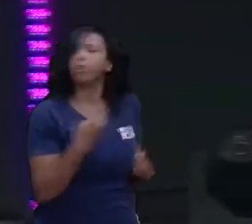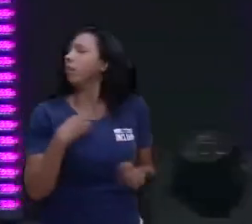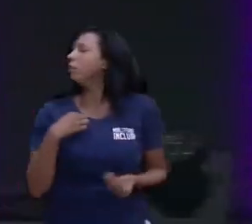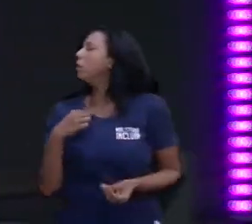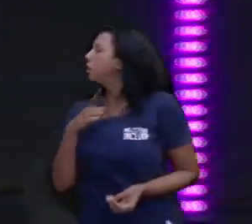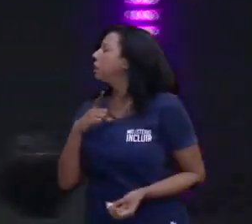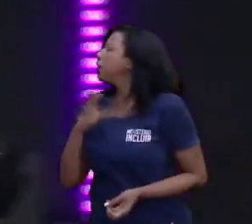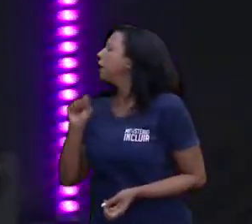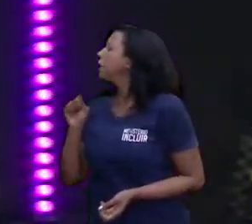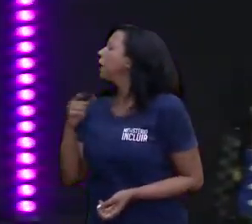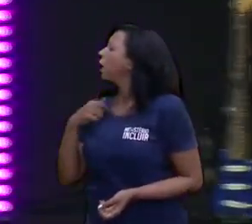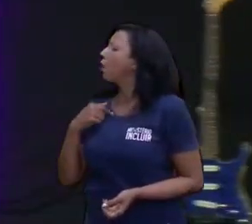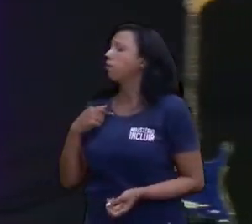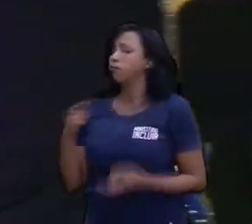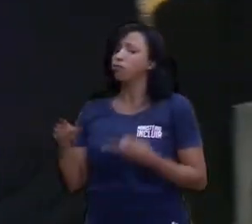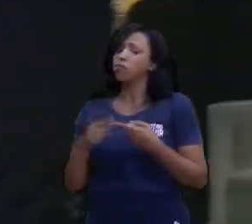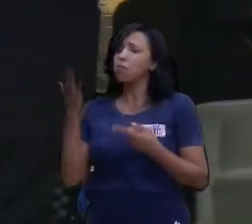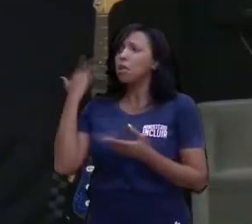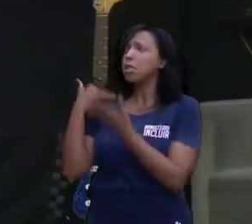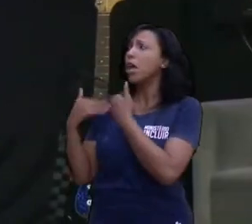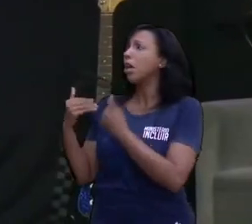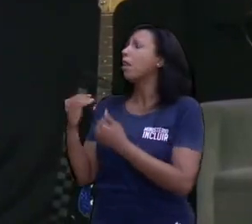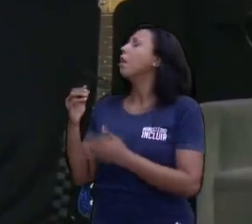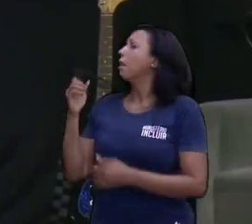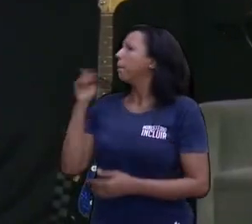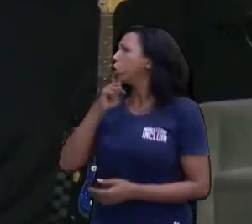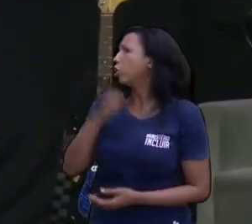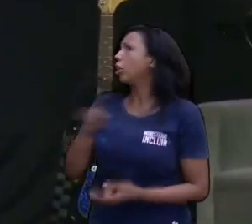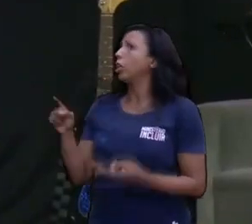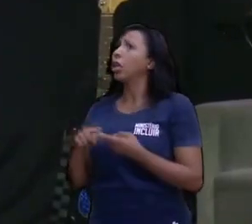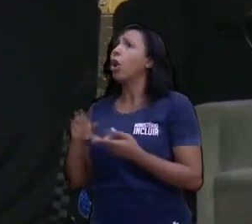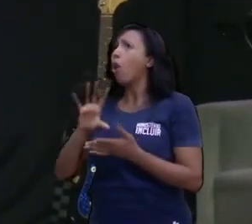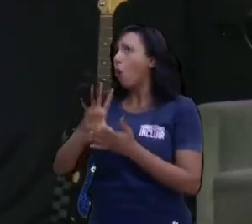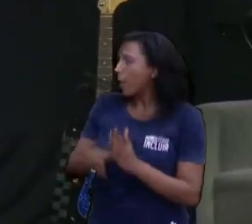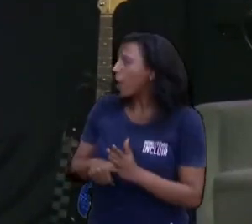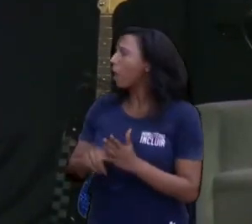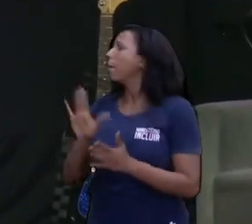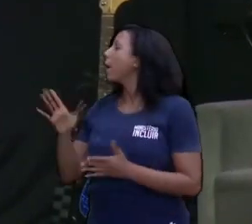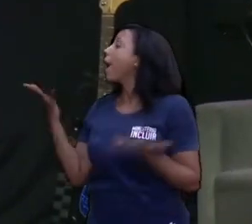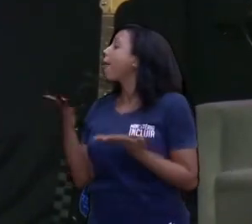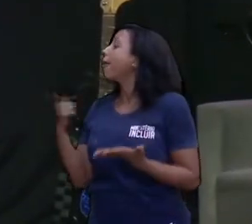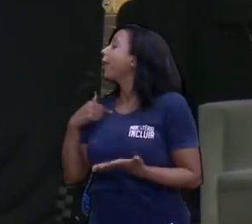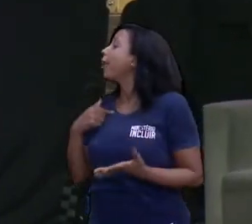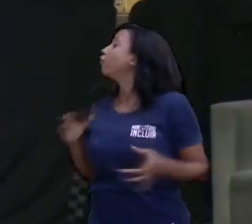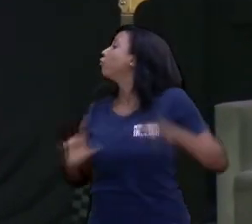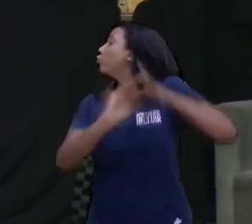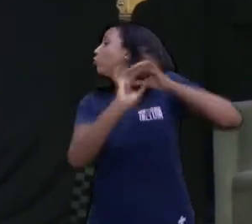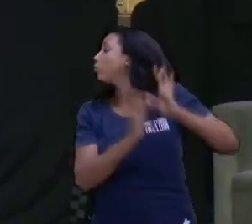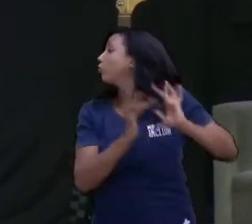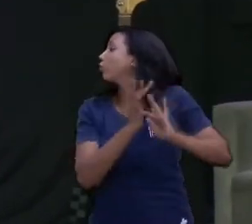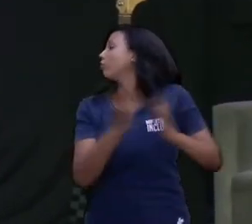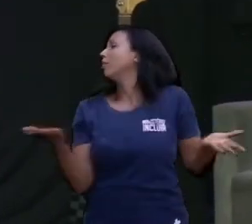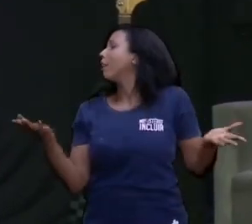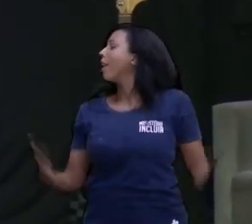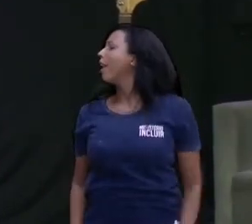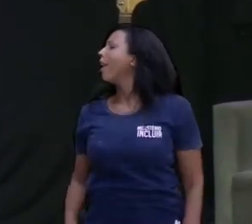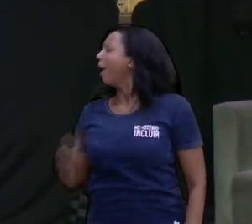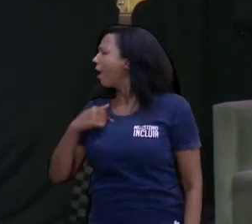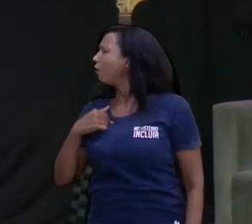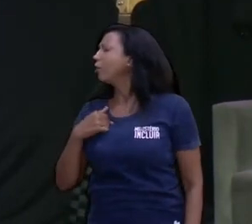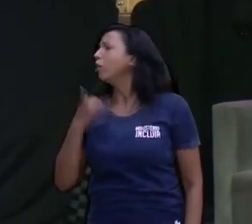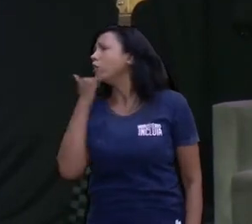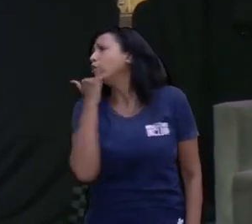do ter eu roubei ou mentira foi foi mas eu eu estou re Cristo Jesus e eu pedi